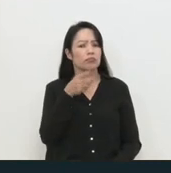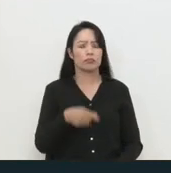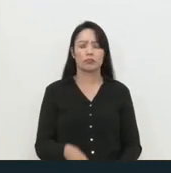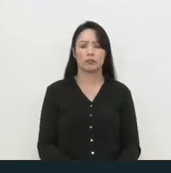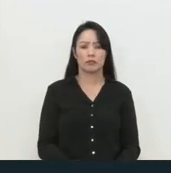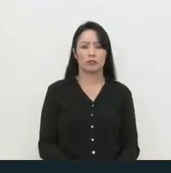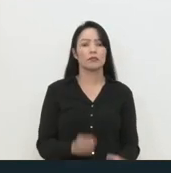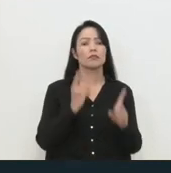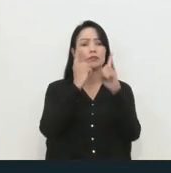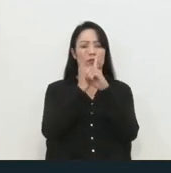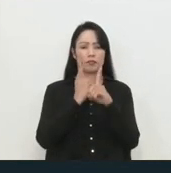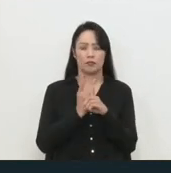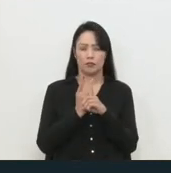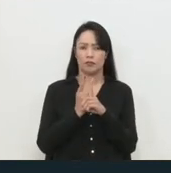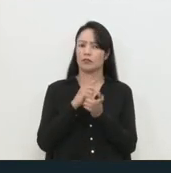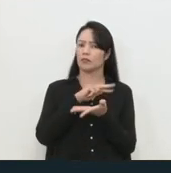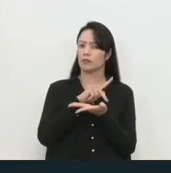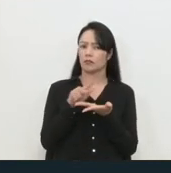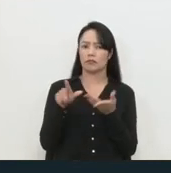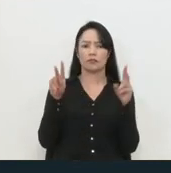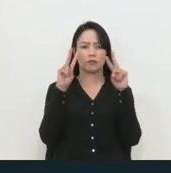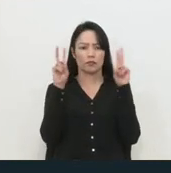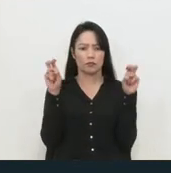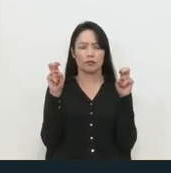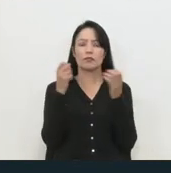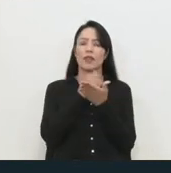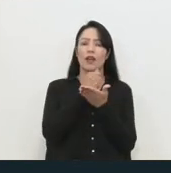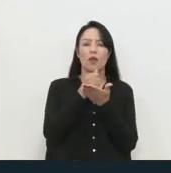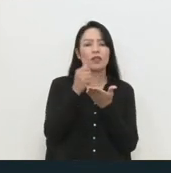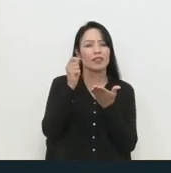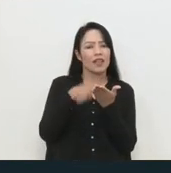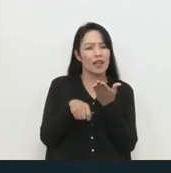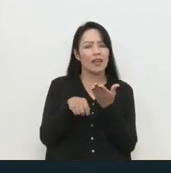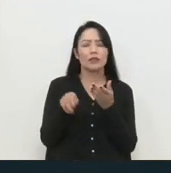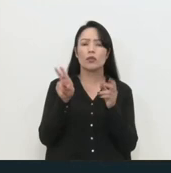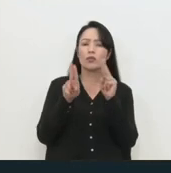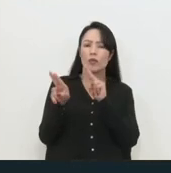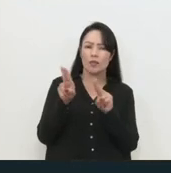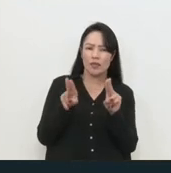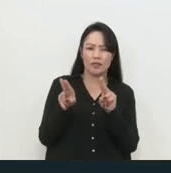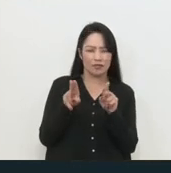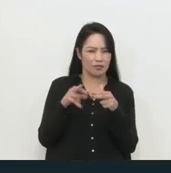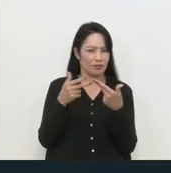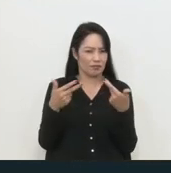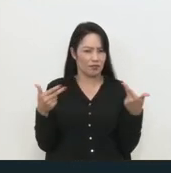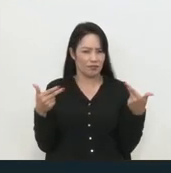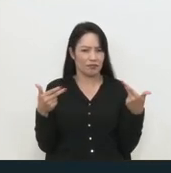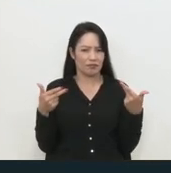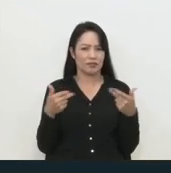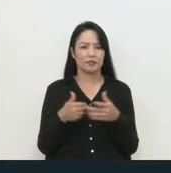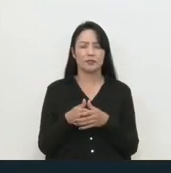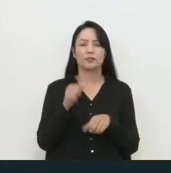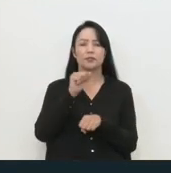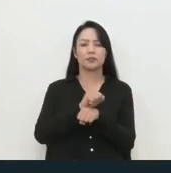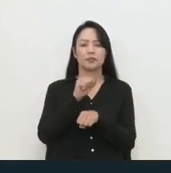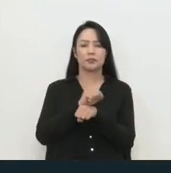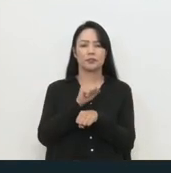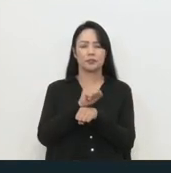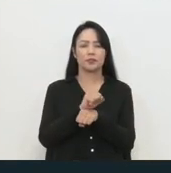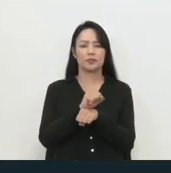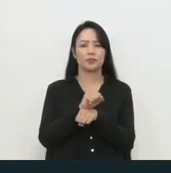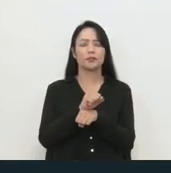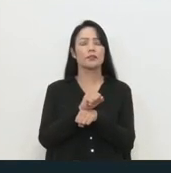localizar várias questões por exemplo de contratos de nomeações enfim tá então aguarda o presidente que